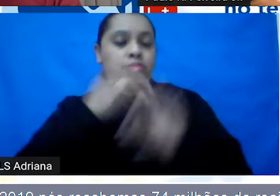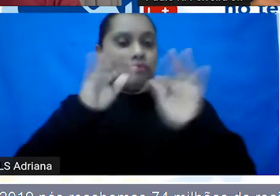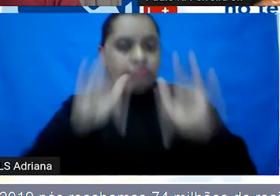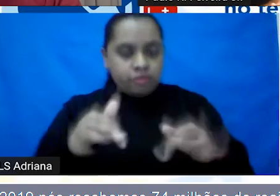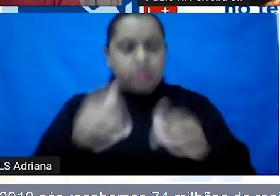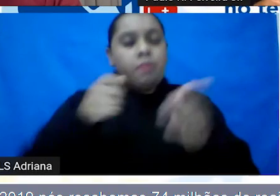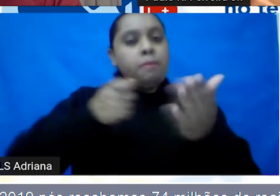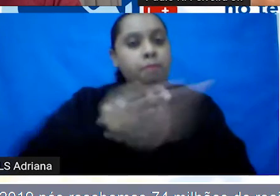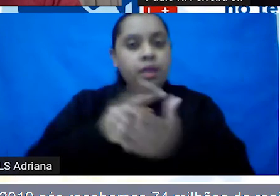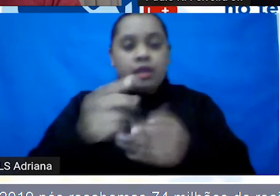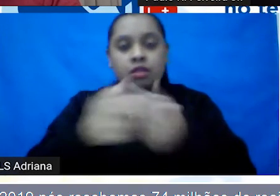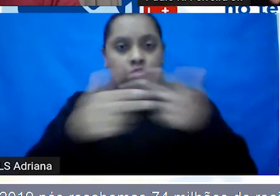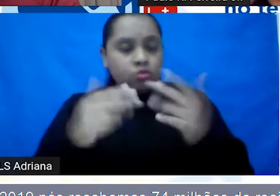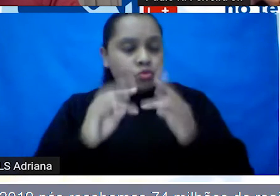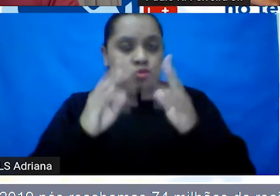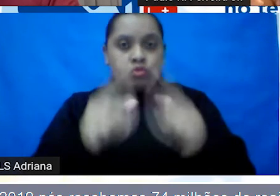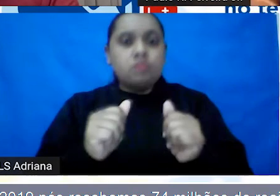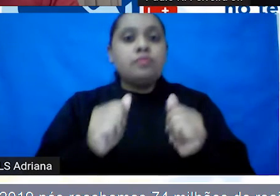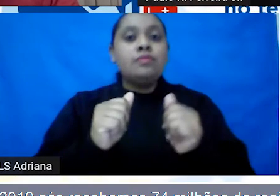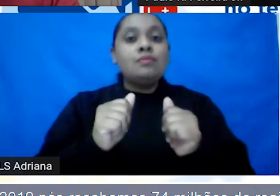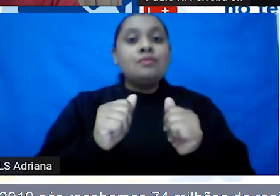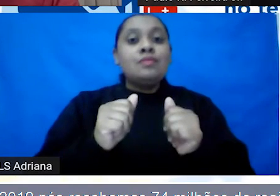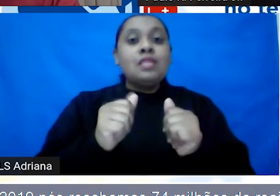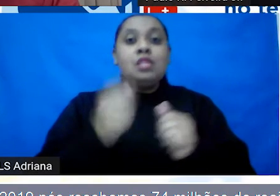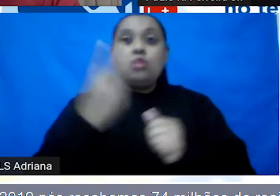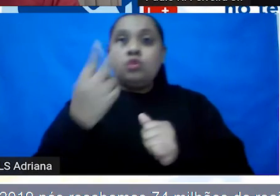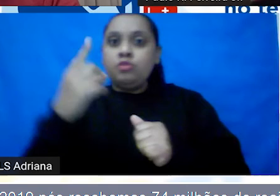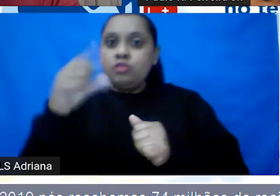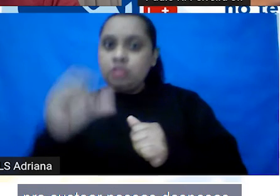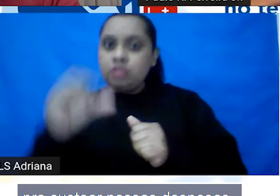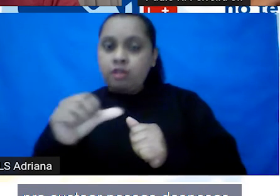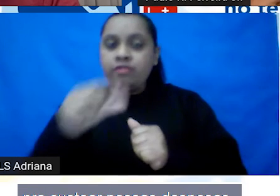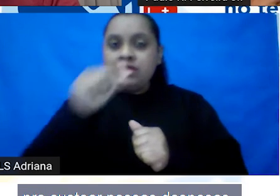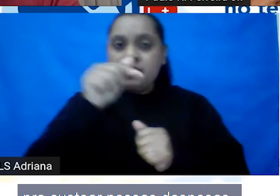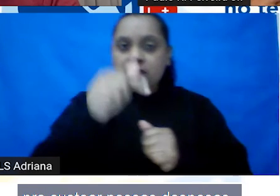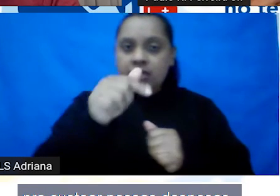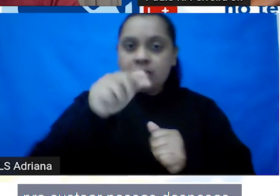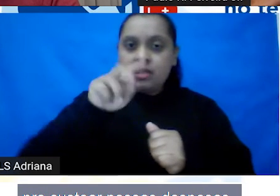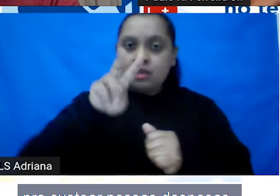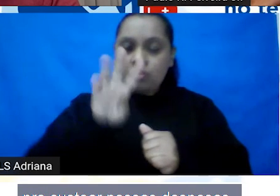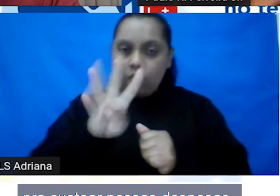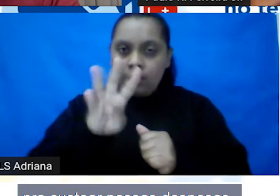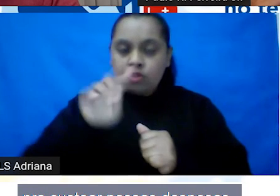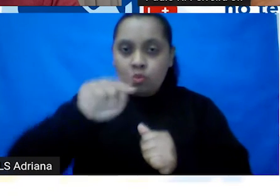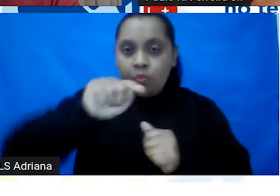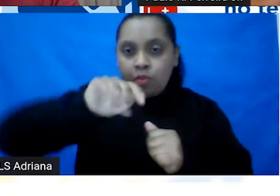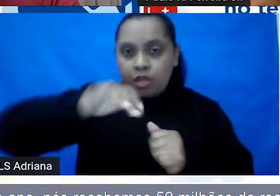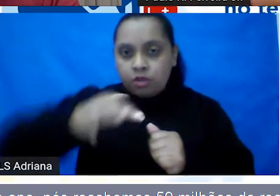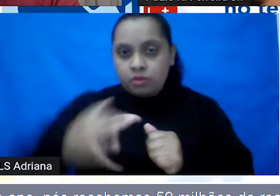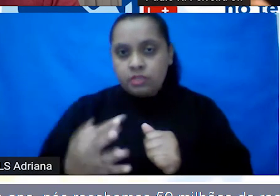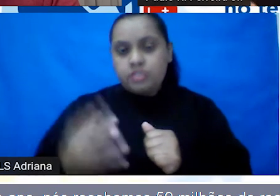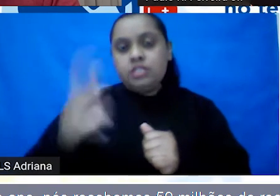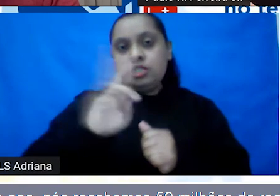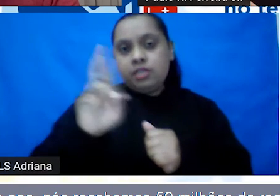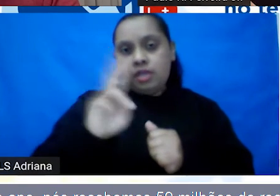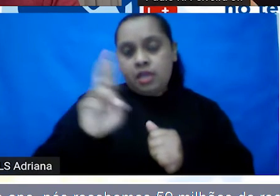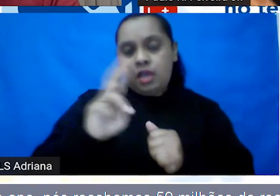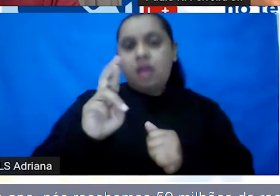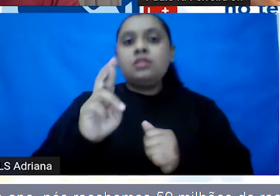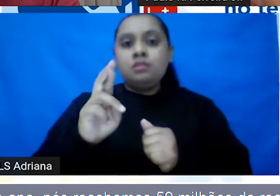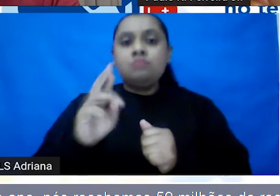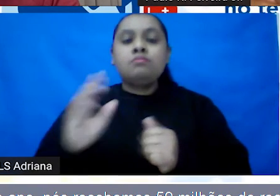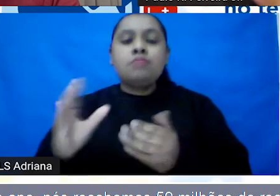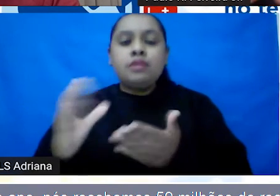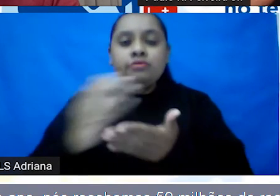em 2019 nós recebemos 74 milhões de reais para custear nossas despesas esse ano